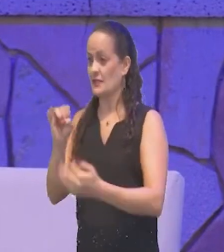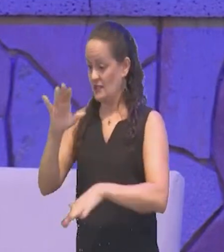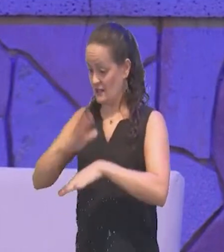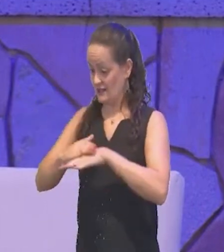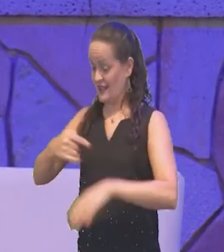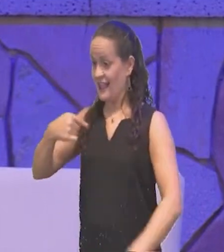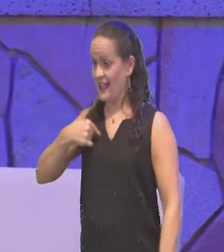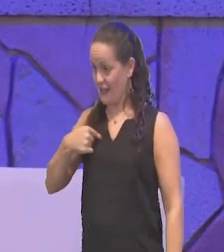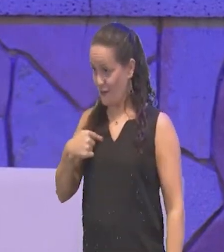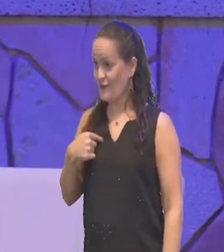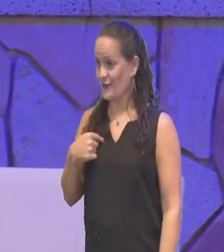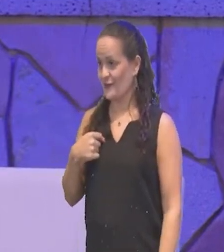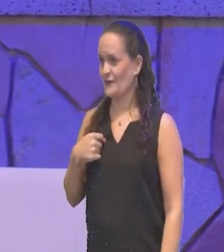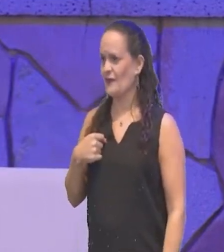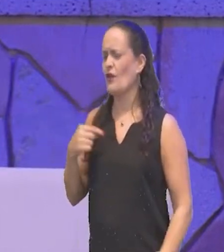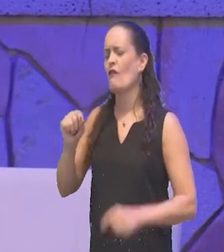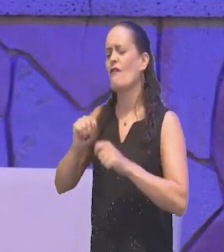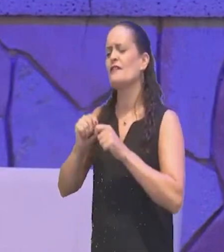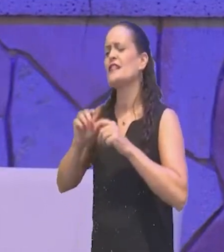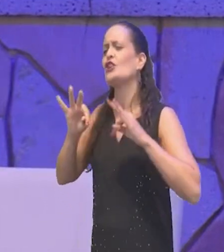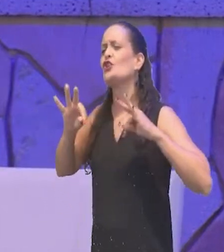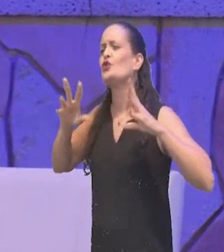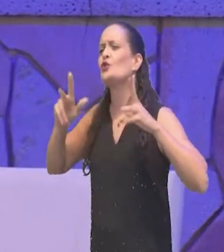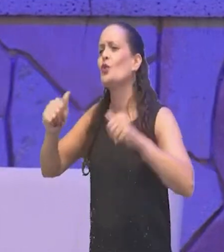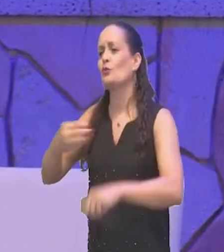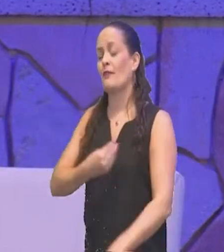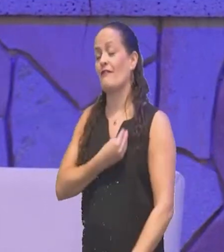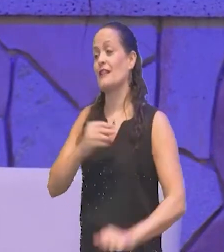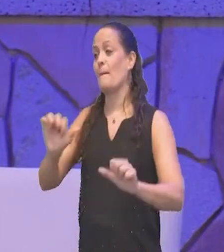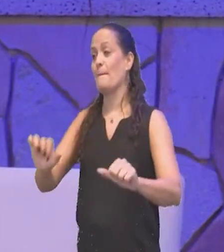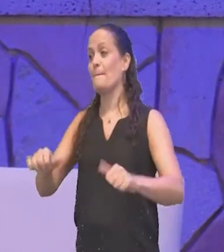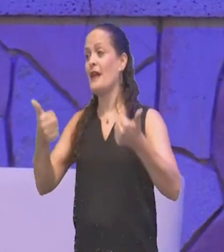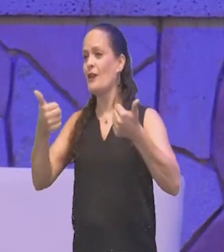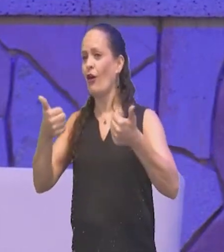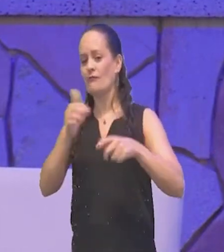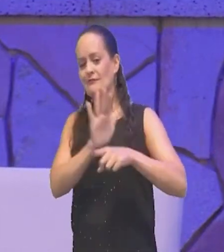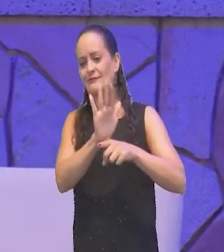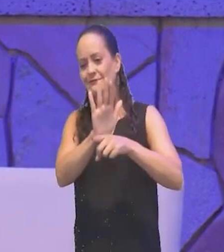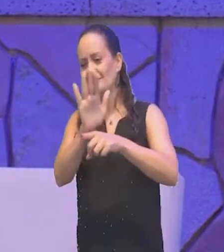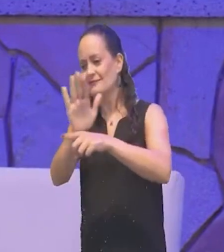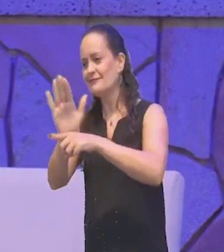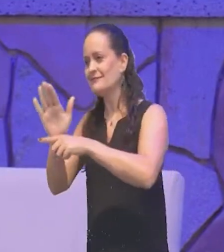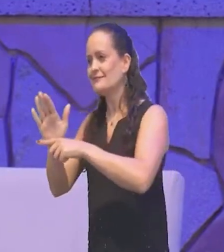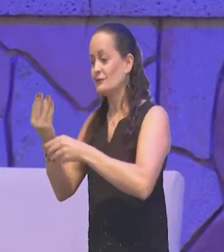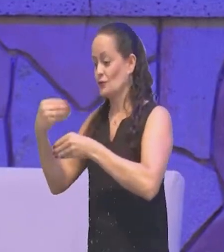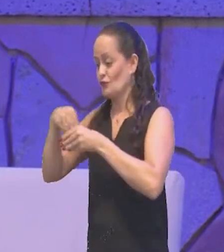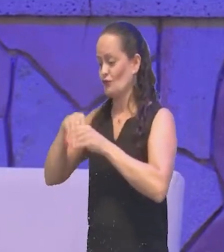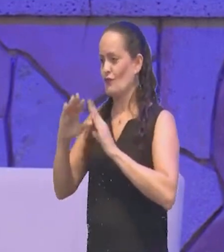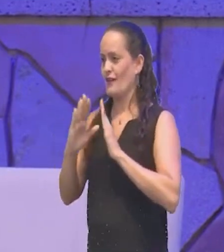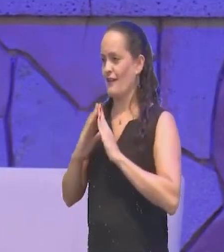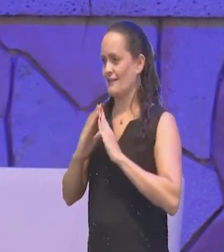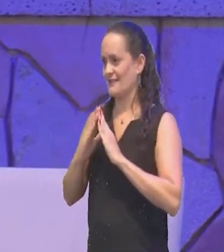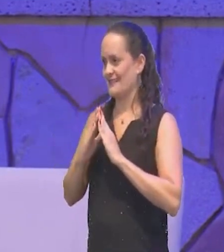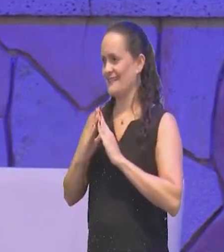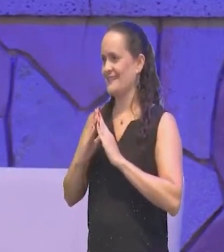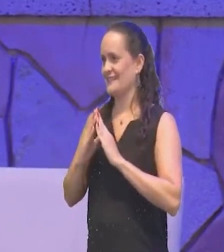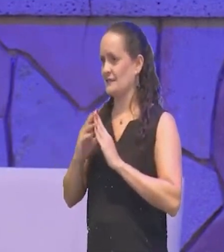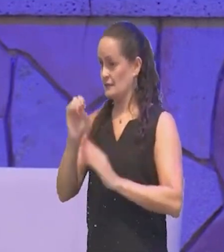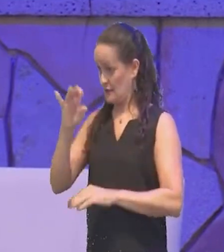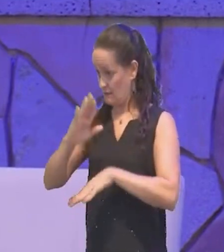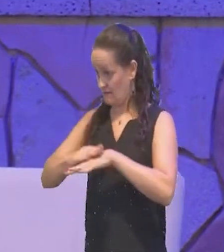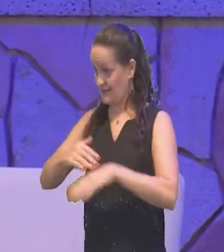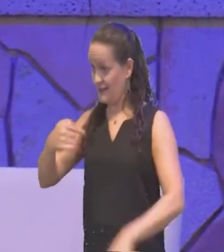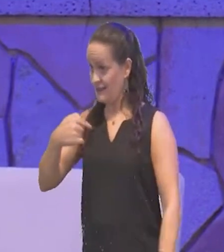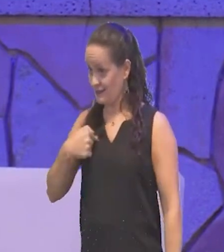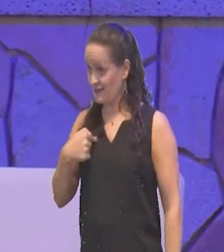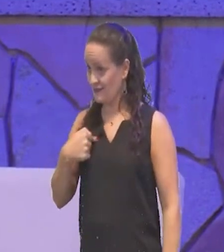eu farei tudo para que a vida seja melhor para as pessoas que moram comigo. Se depender de